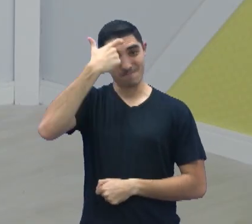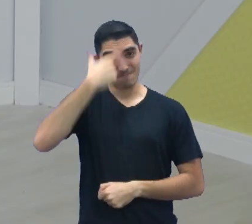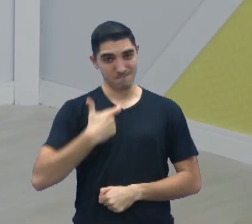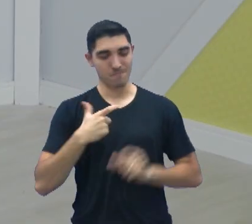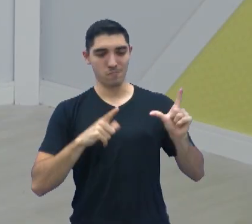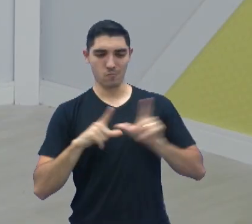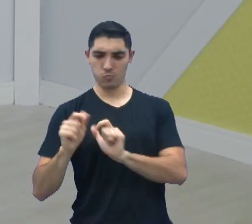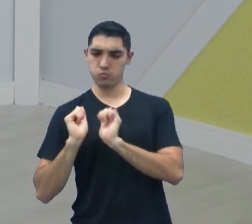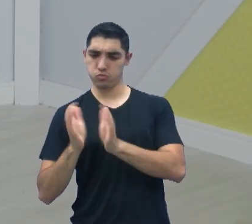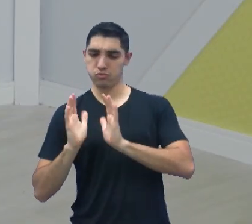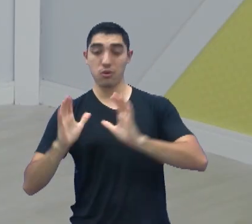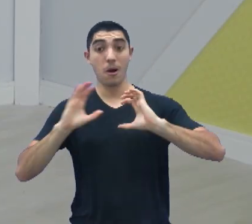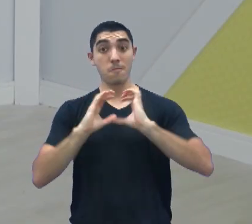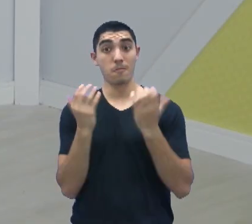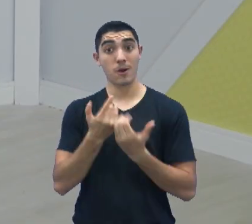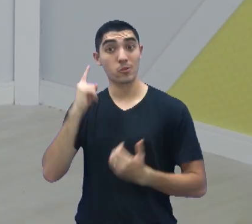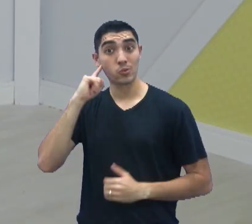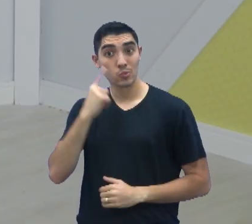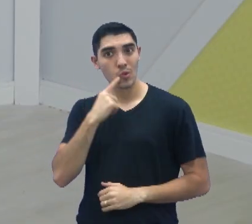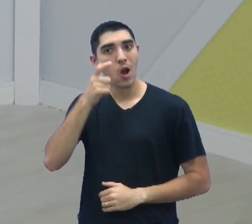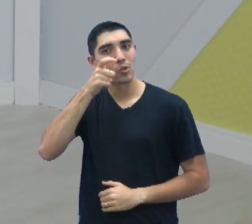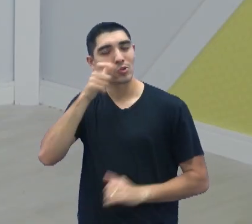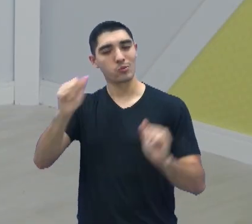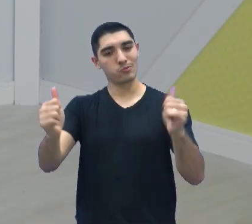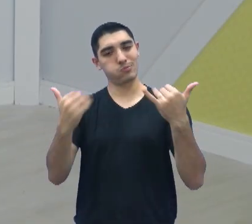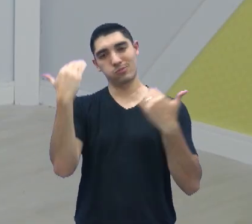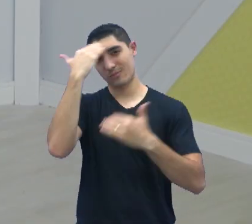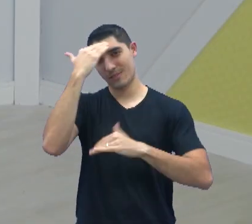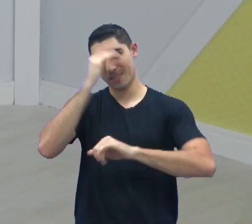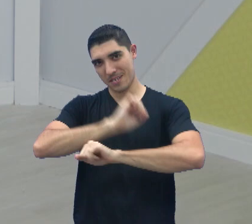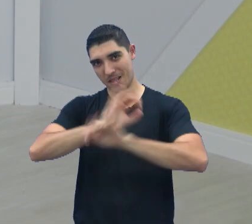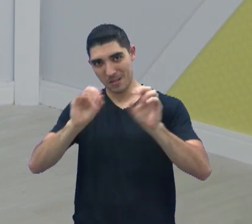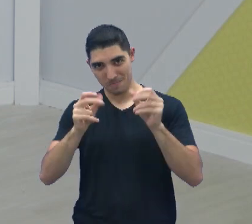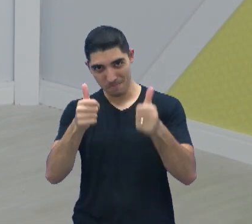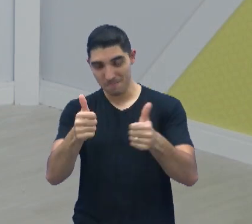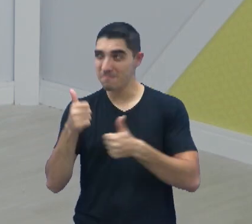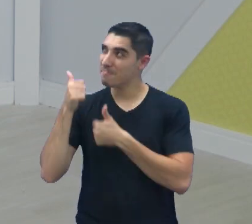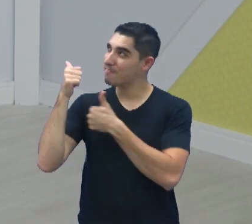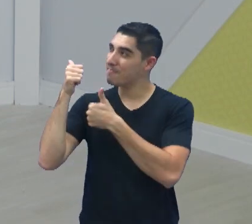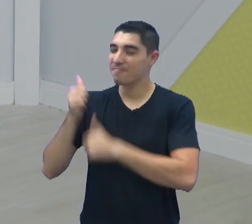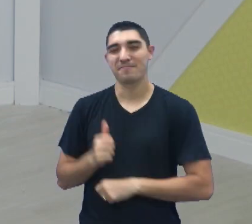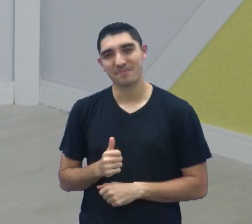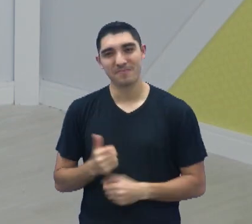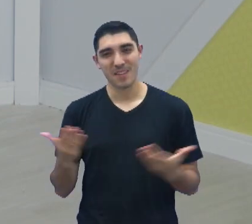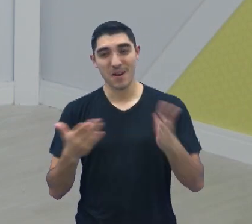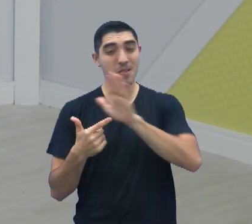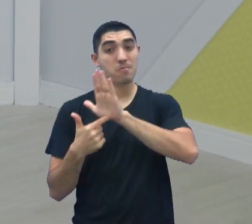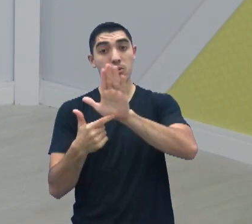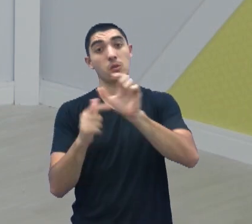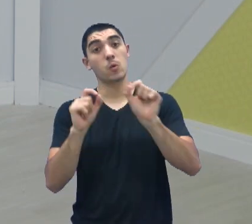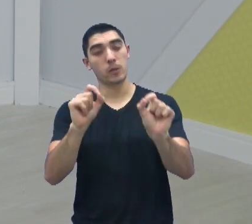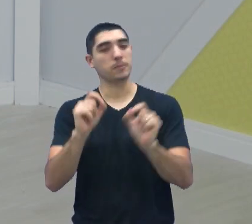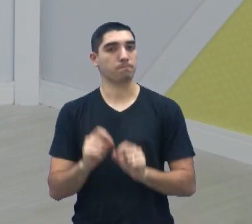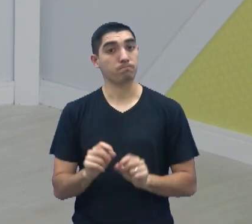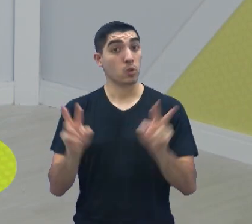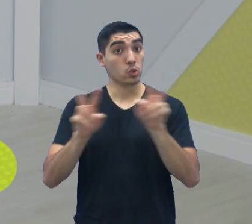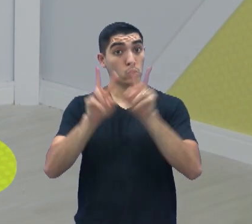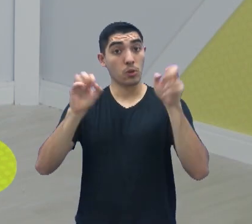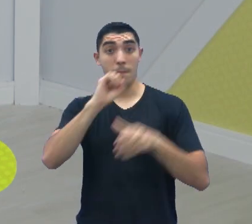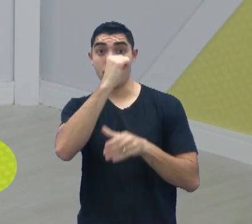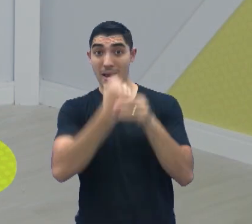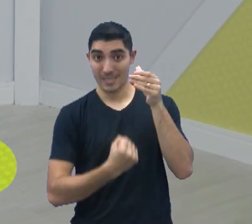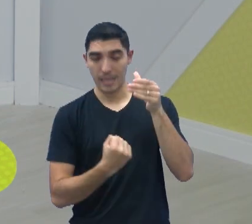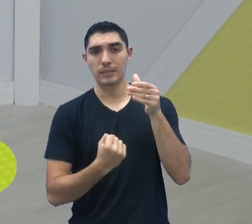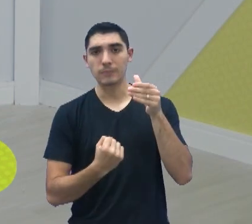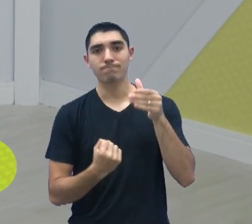a informação pra comunidade estuda que acompanha o nosso programa, tá certo? E olha só, começamos o Hora de hoje falando de basquete. Na noite